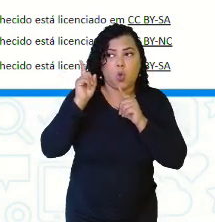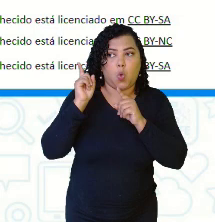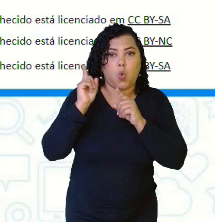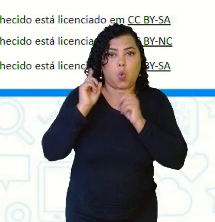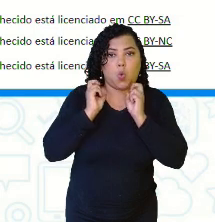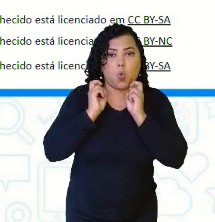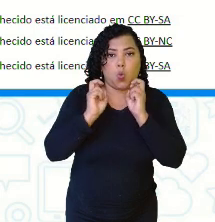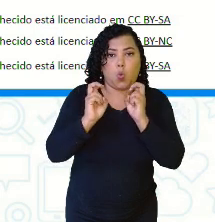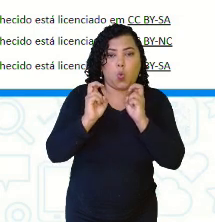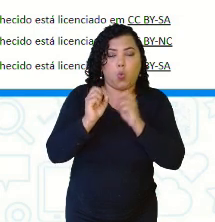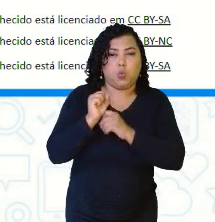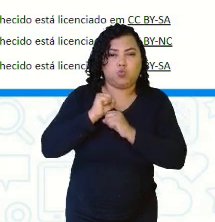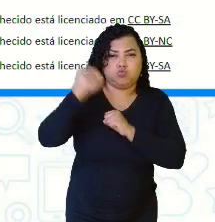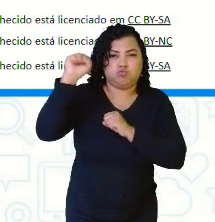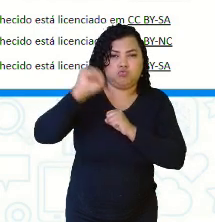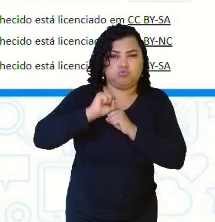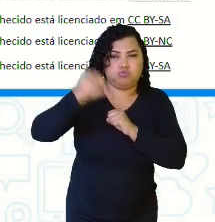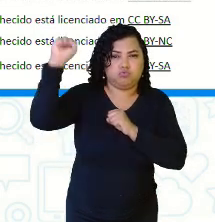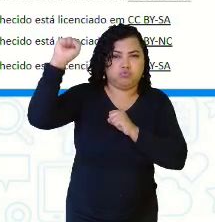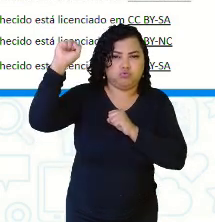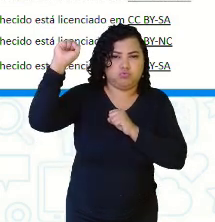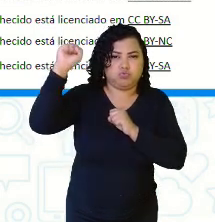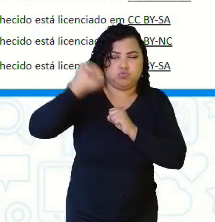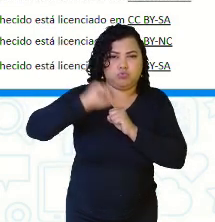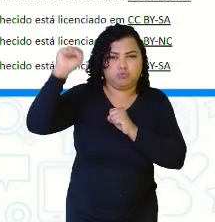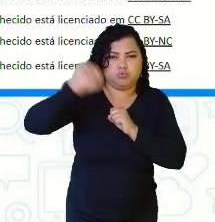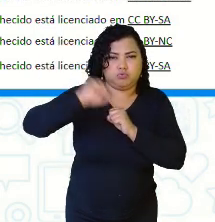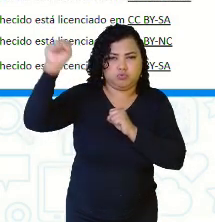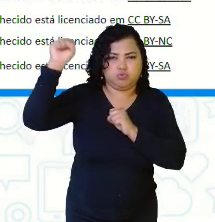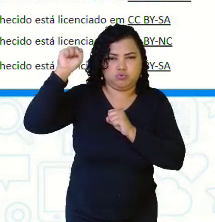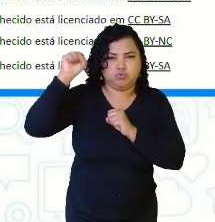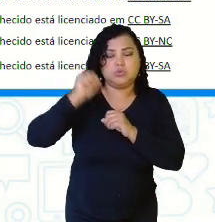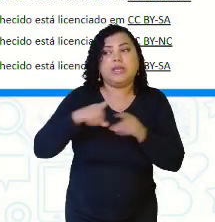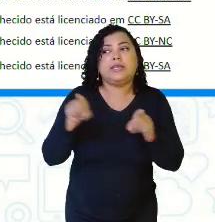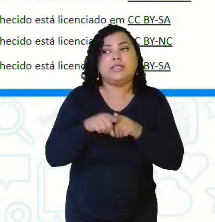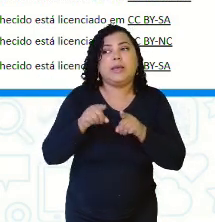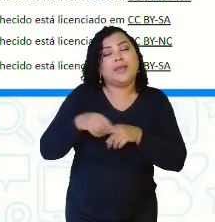você sabe também, você consegue identificar o barulho do trem e do